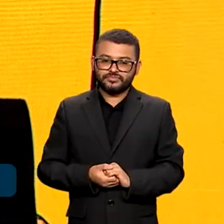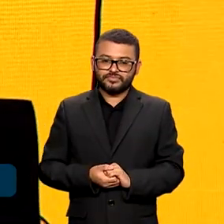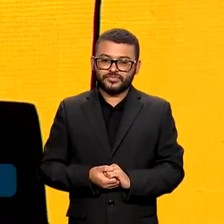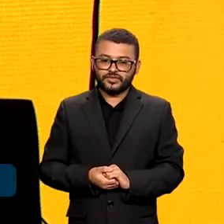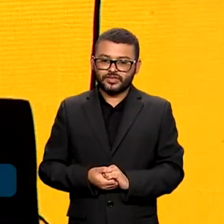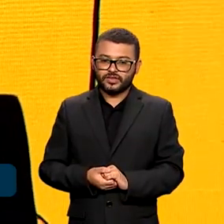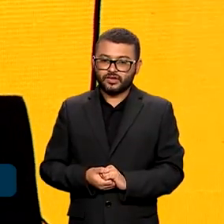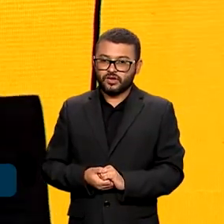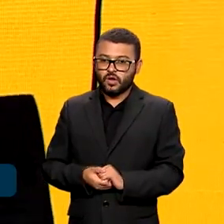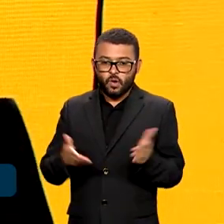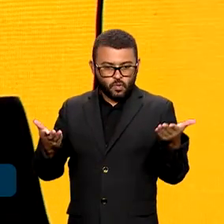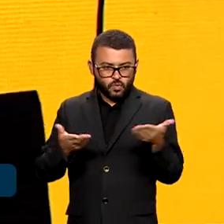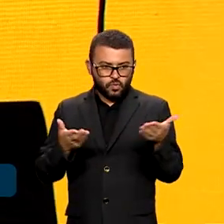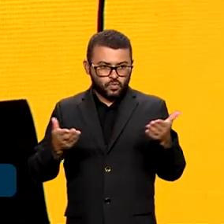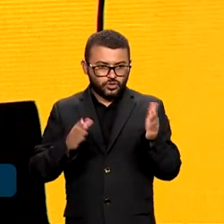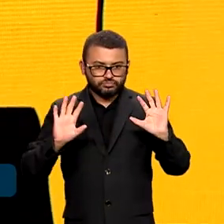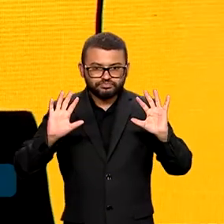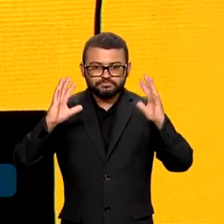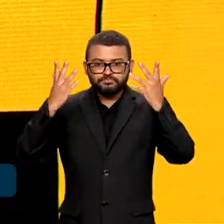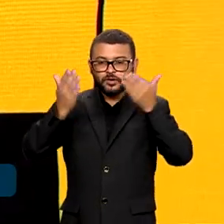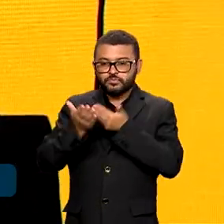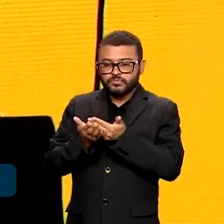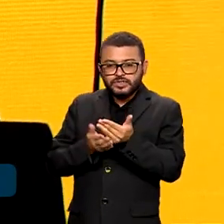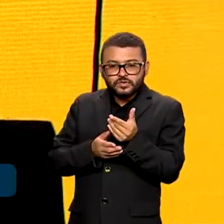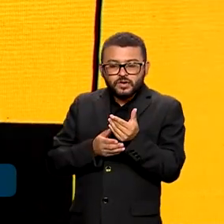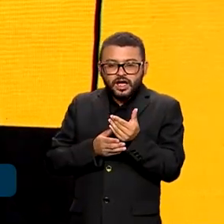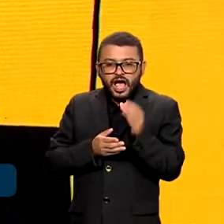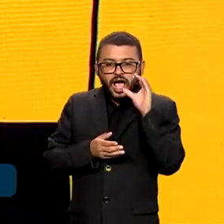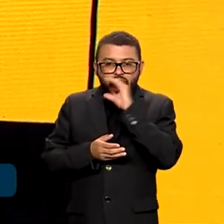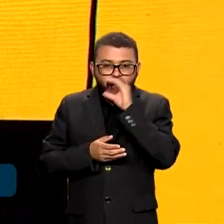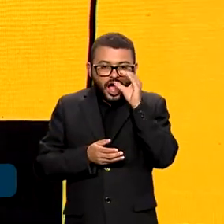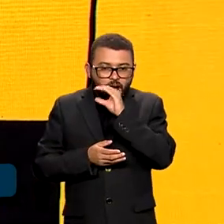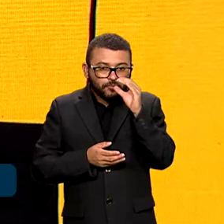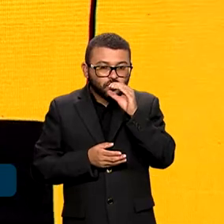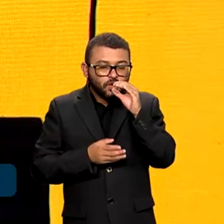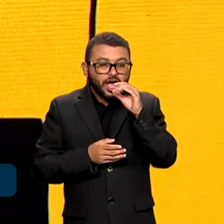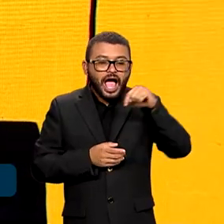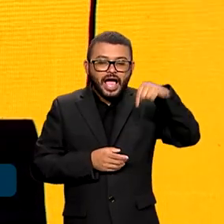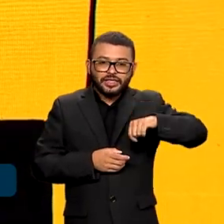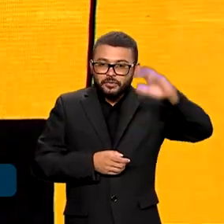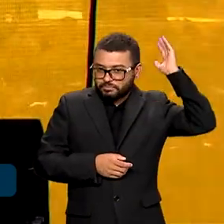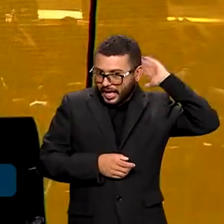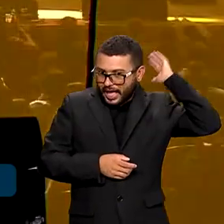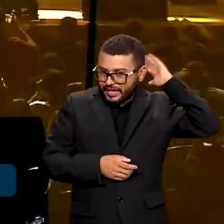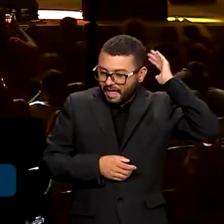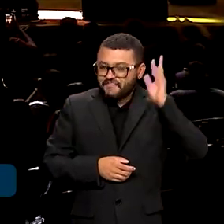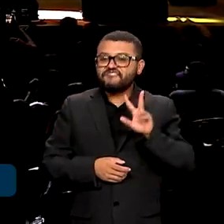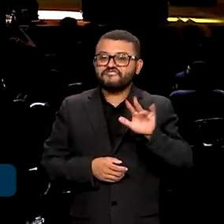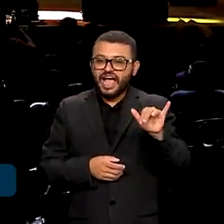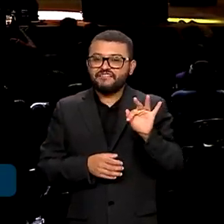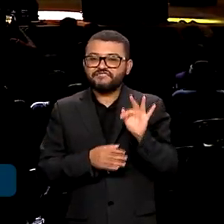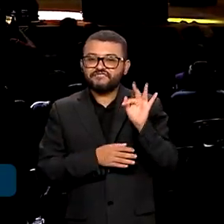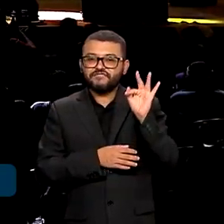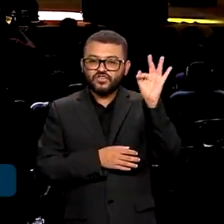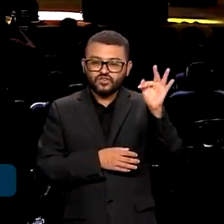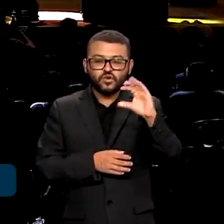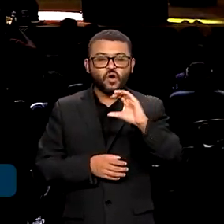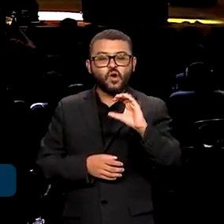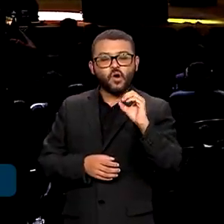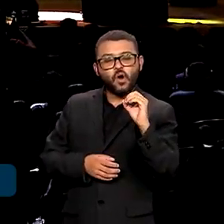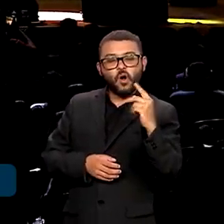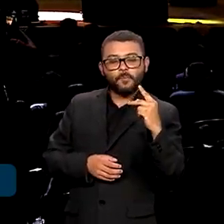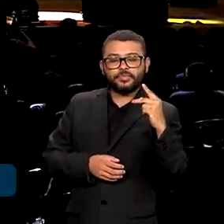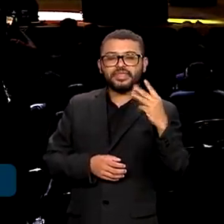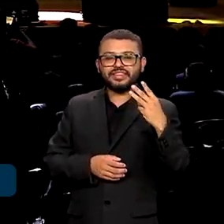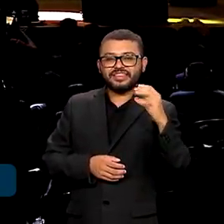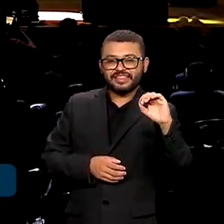hoje é uma prévia, Helder, do que o Pará vai fazer e o Brasil na COP30.